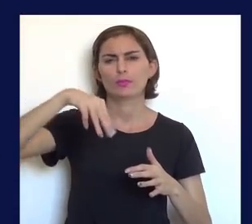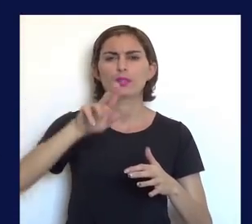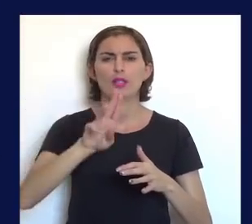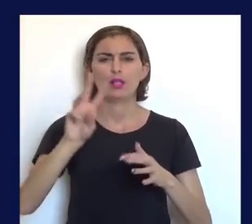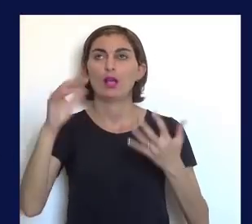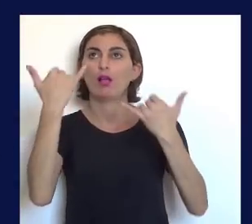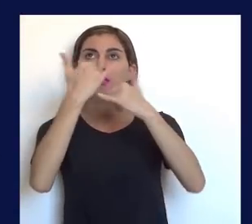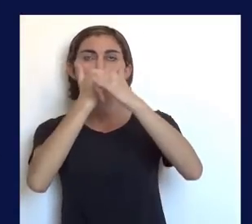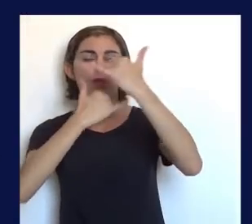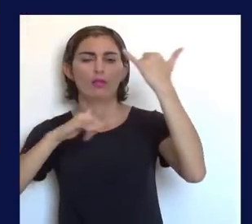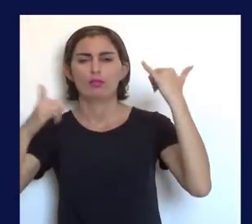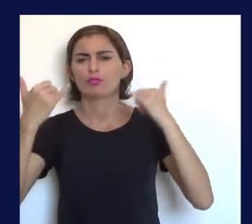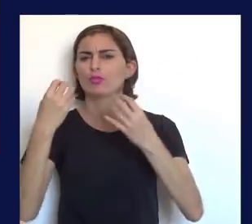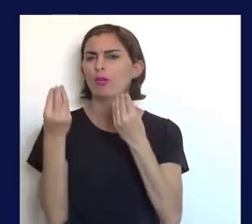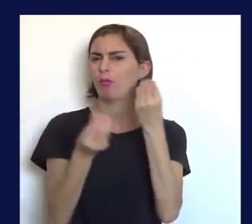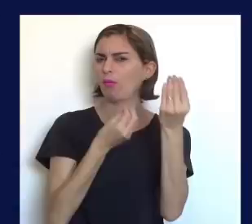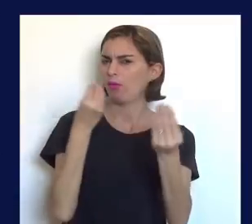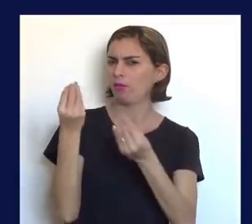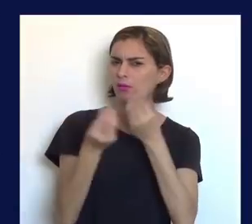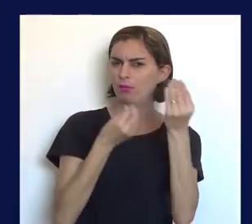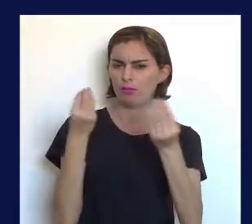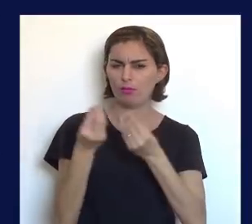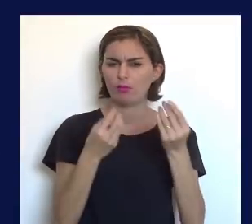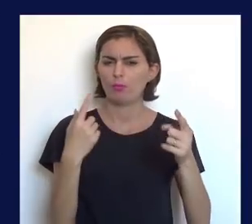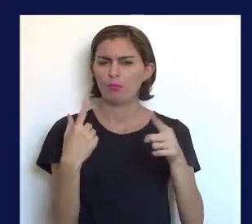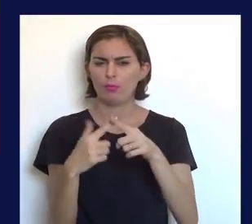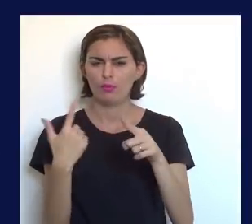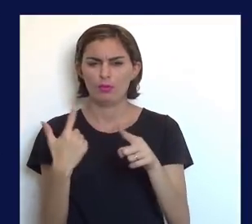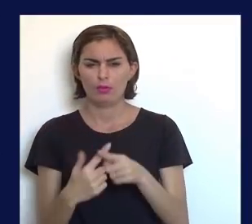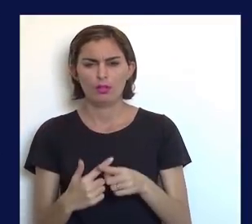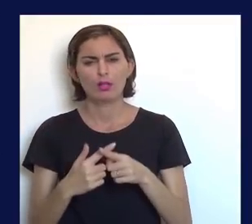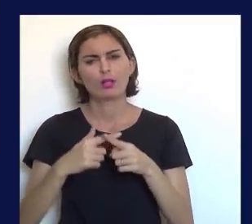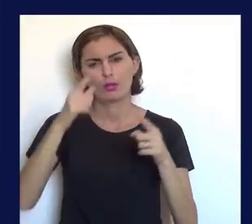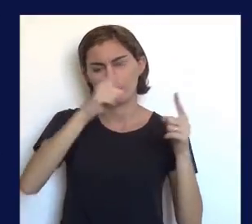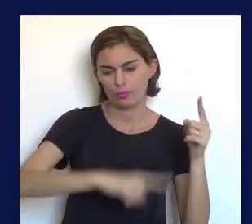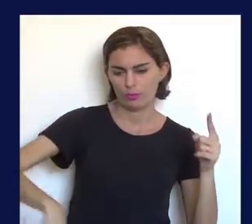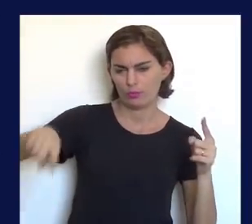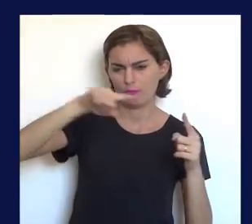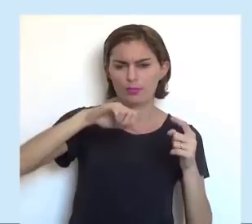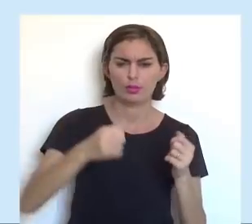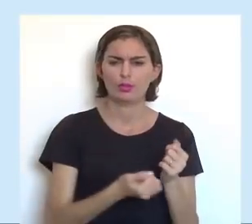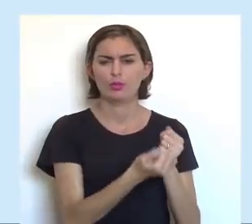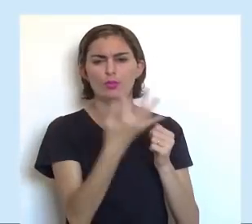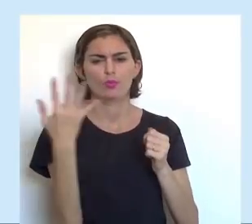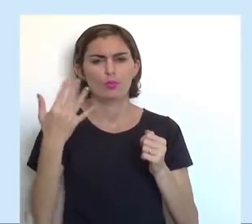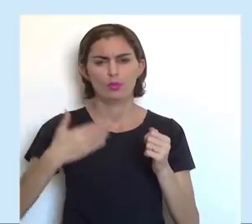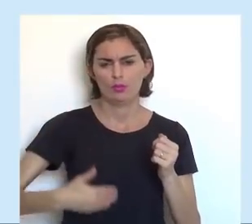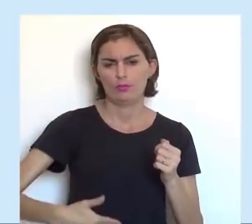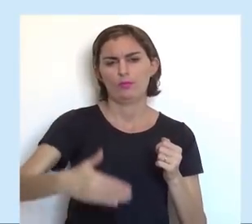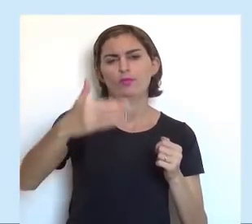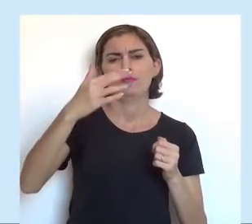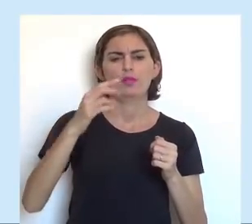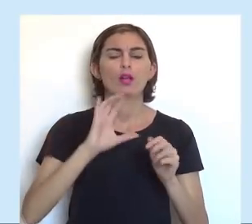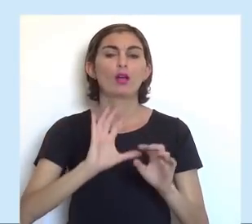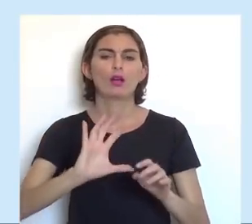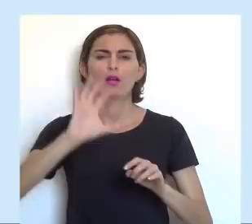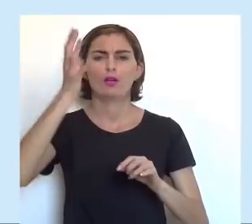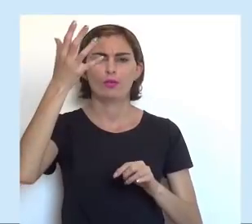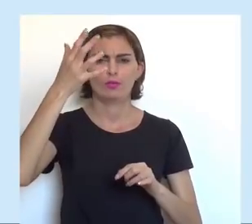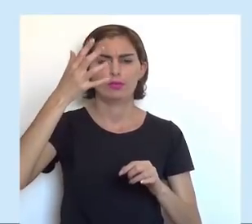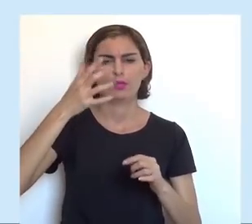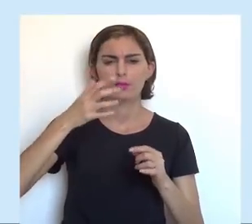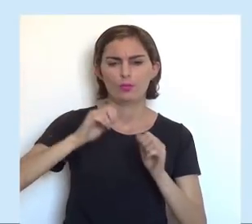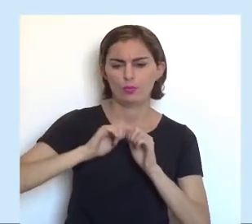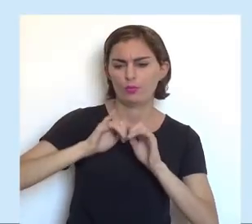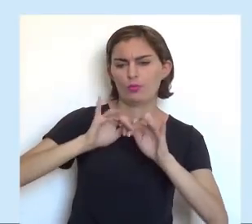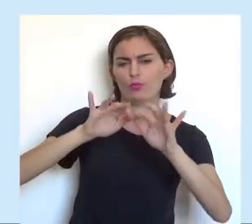de energia. Como assim, Flávio? Porque o pneu, quando passar pelo reator, ele vai ocorrer a